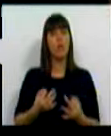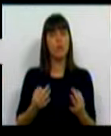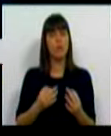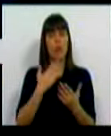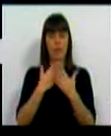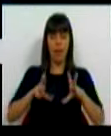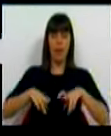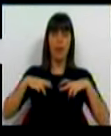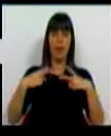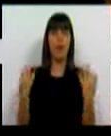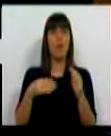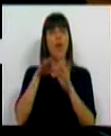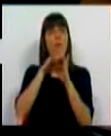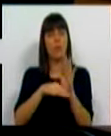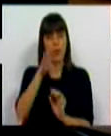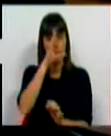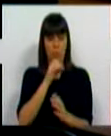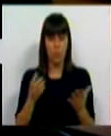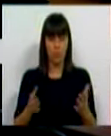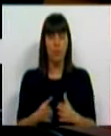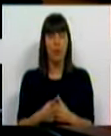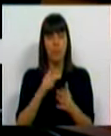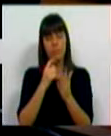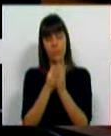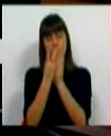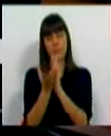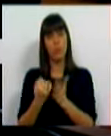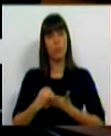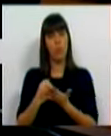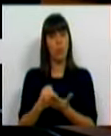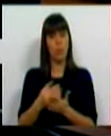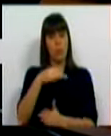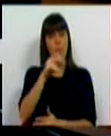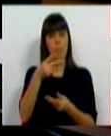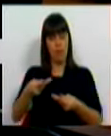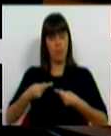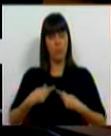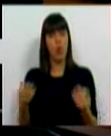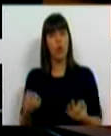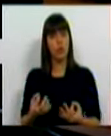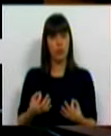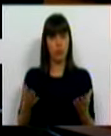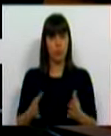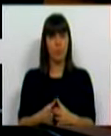permitiu enriquecer o programa do Governo com um conjunto de contributos que o PAN apresentou.